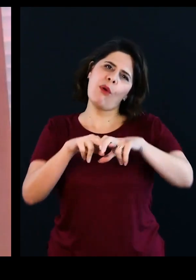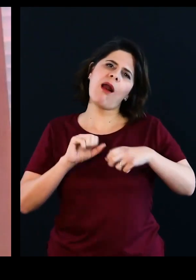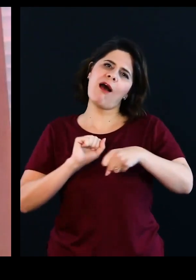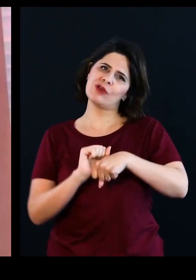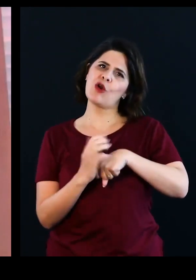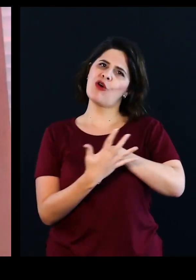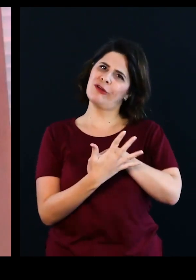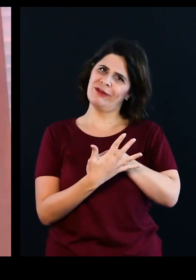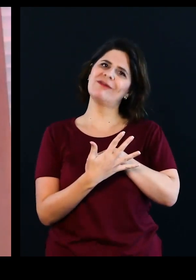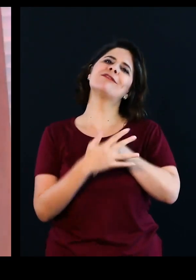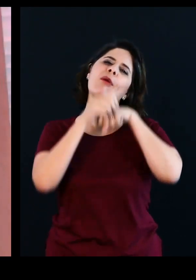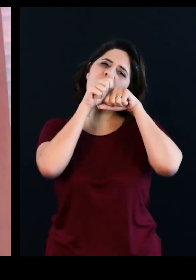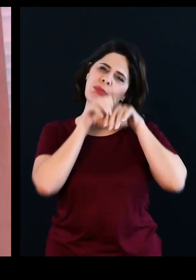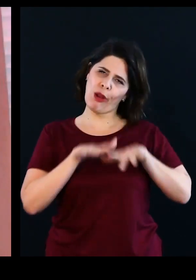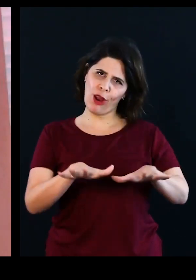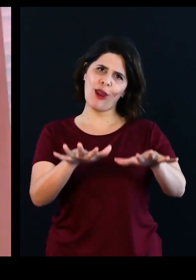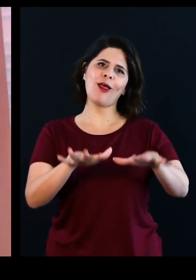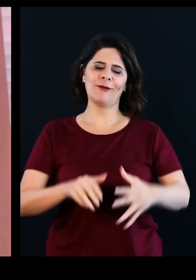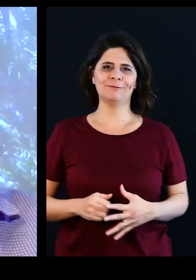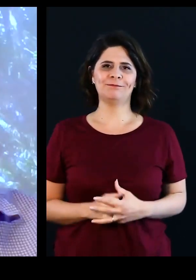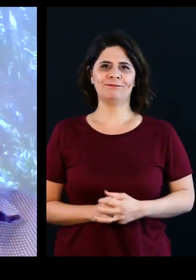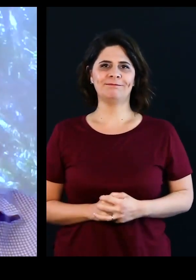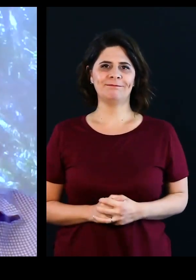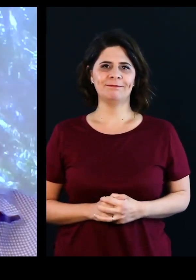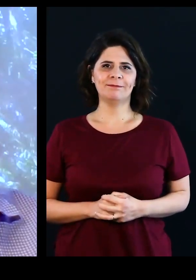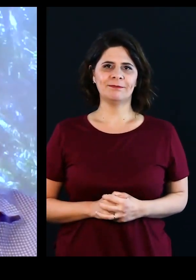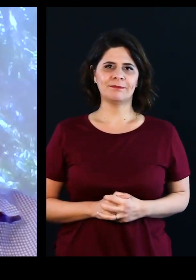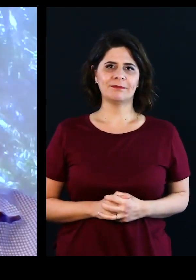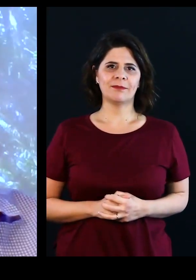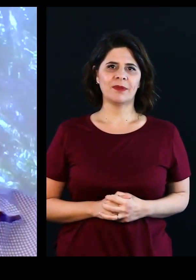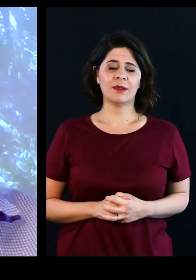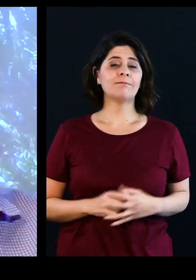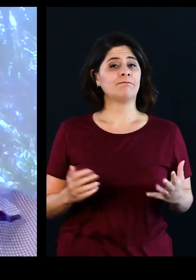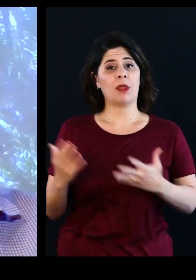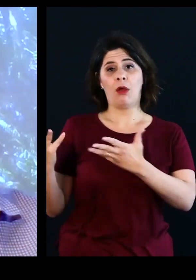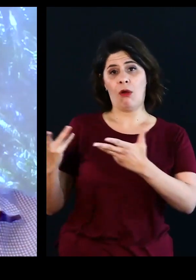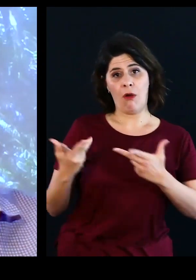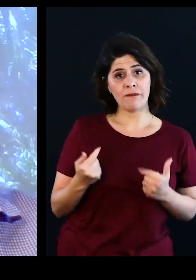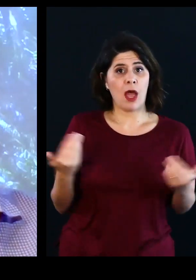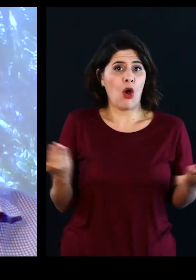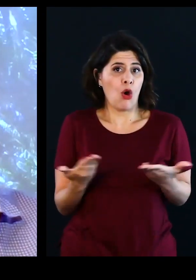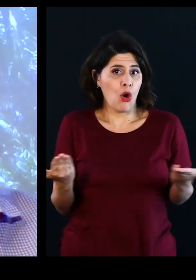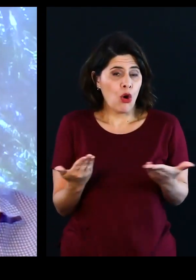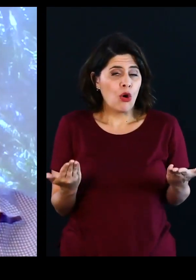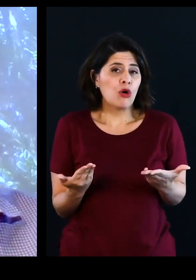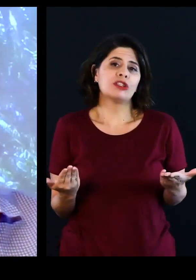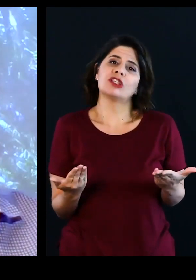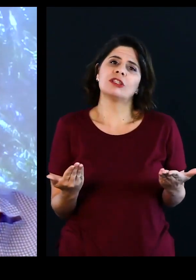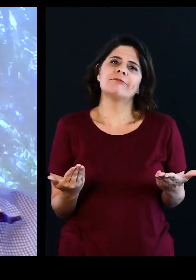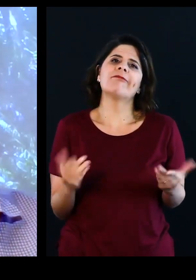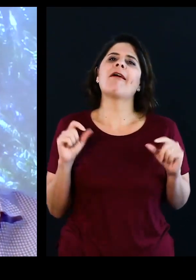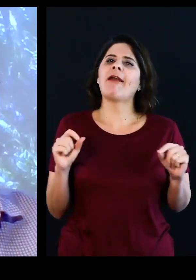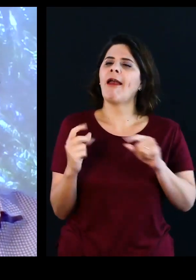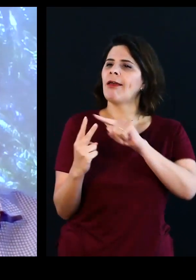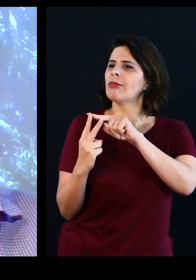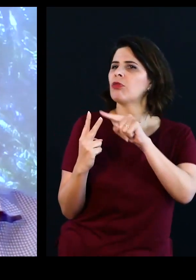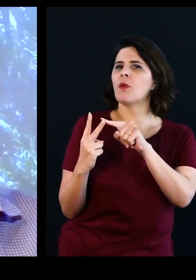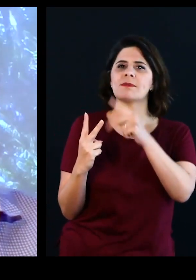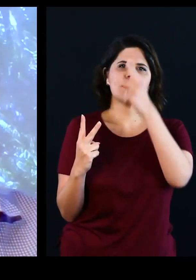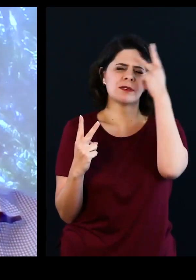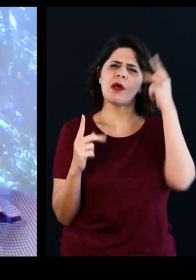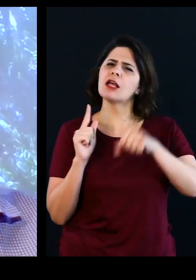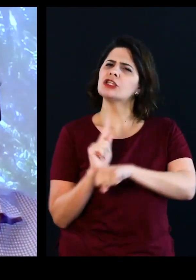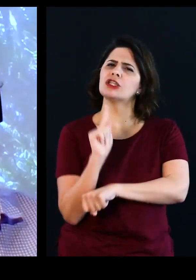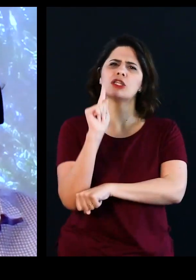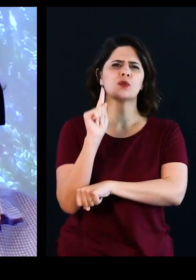em função do coronavírus. Os convidados deste encontro são dois grandes